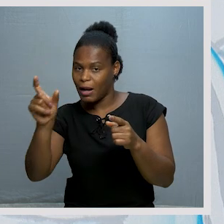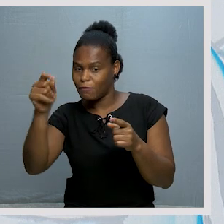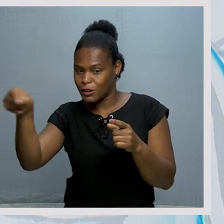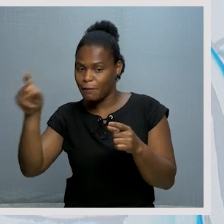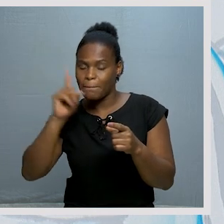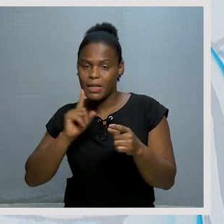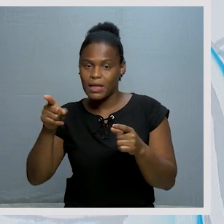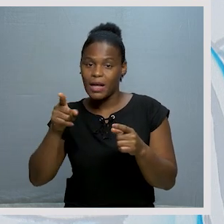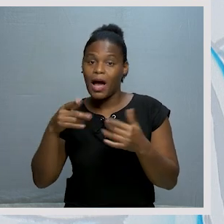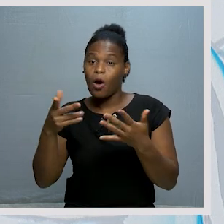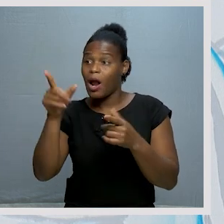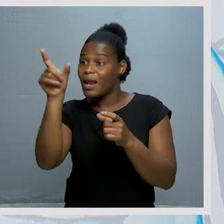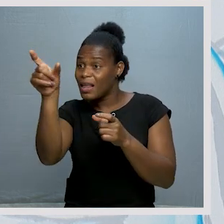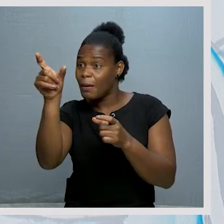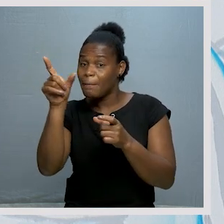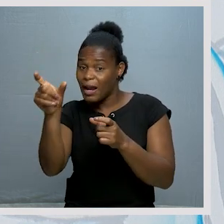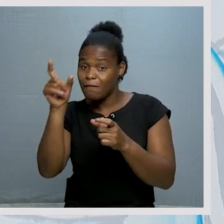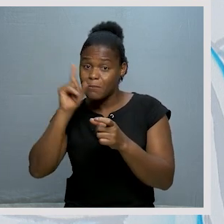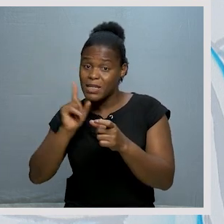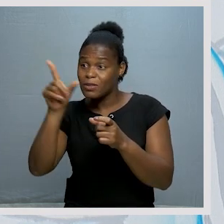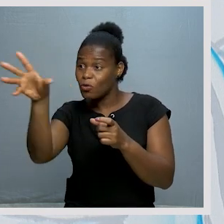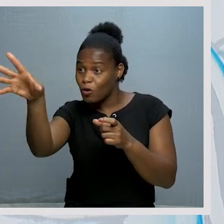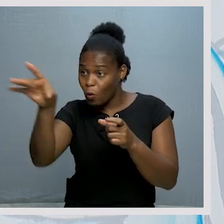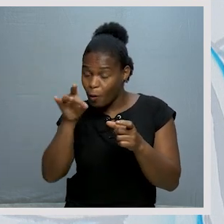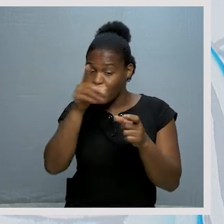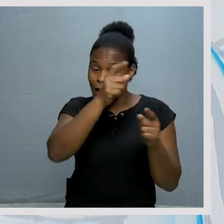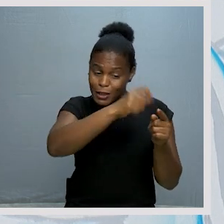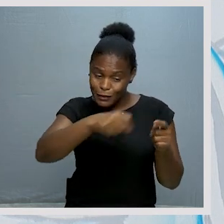o 2, frases a partir do feminino dessas palavras.